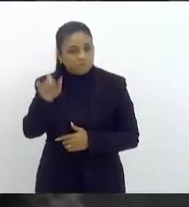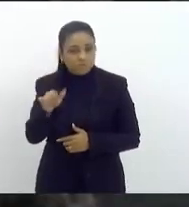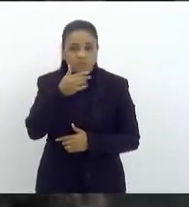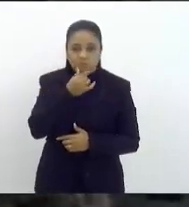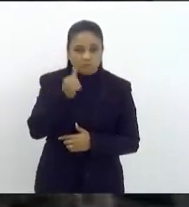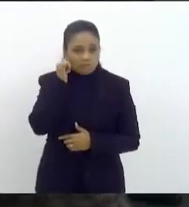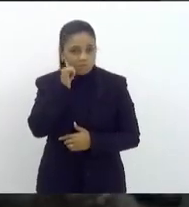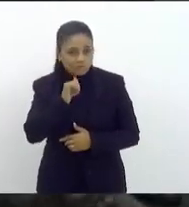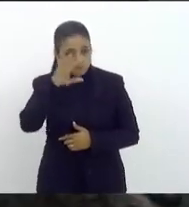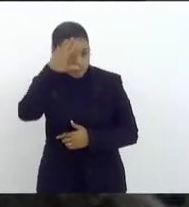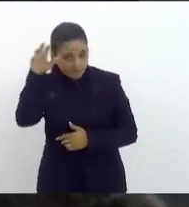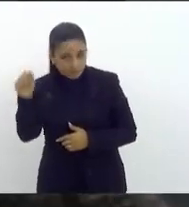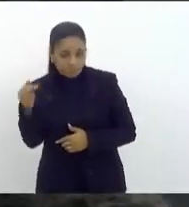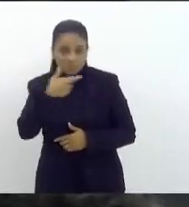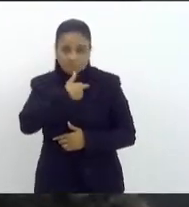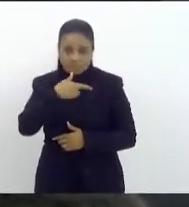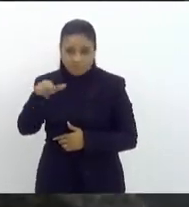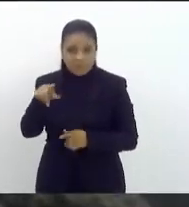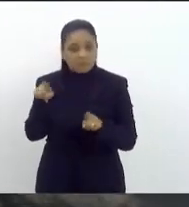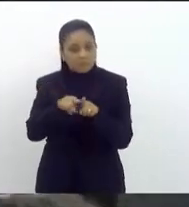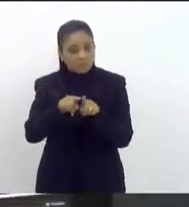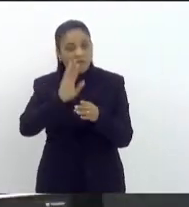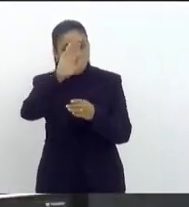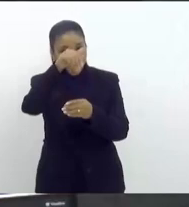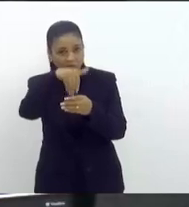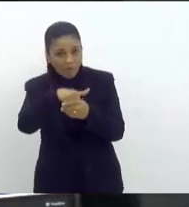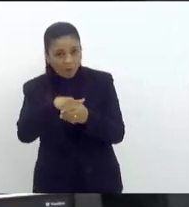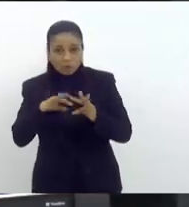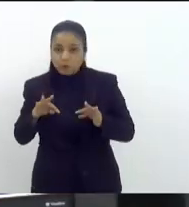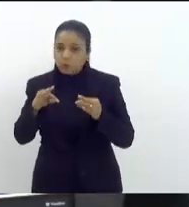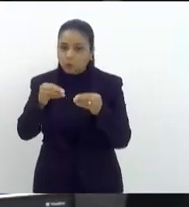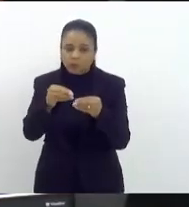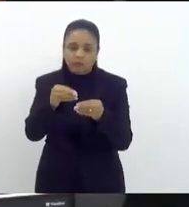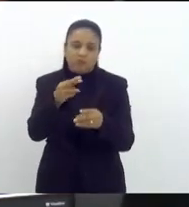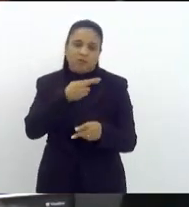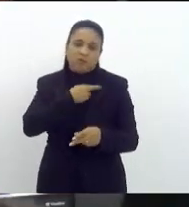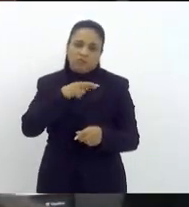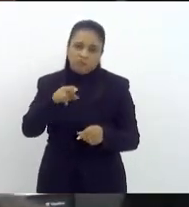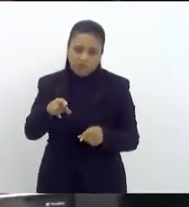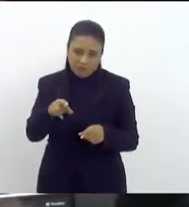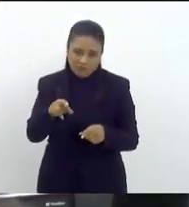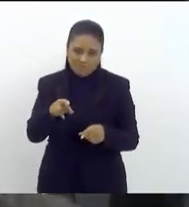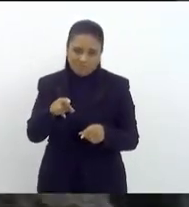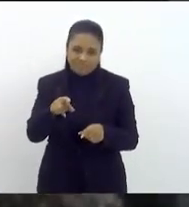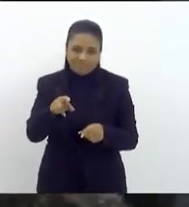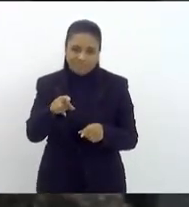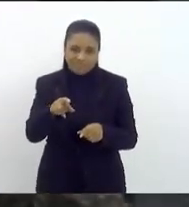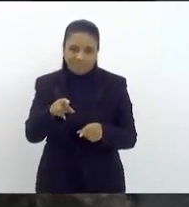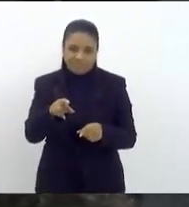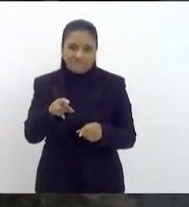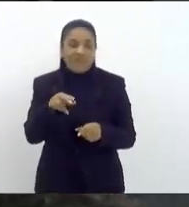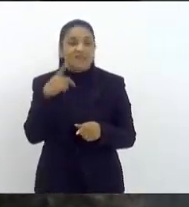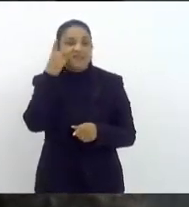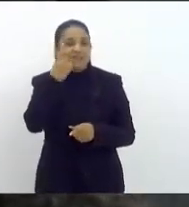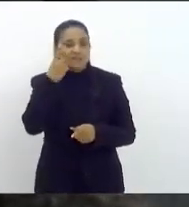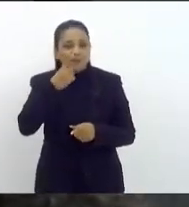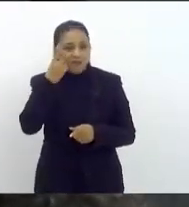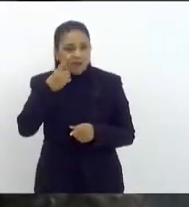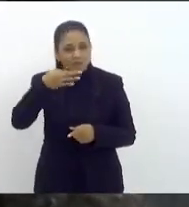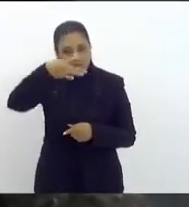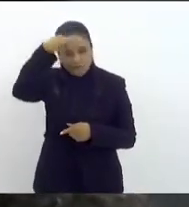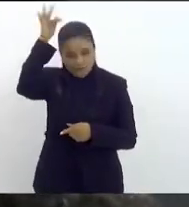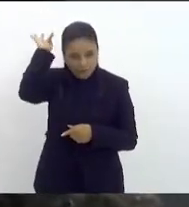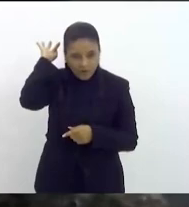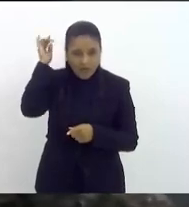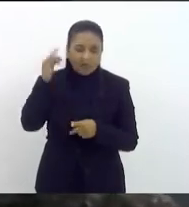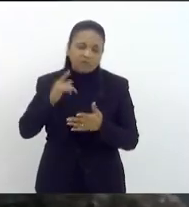os projetos que homenageiam sacerdote de todas as religiões como deve ser veja que o deputado Fred Pacheco